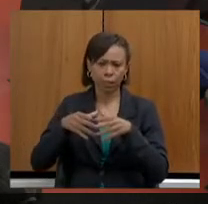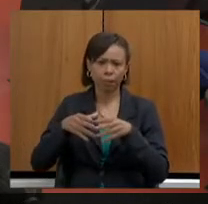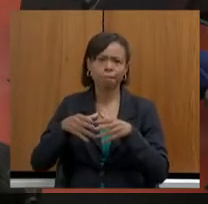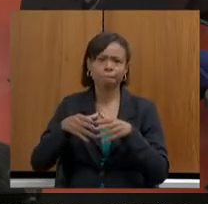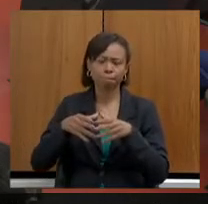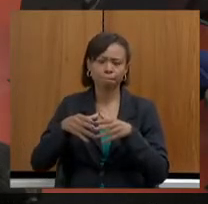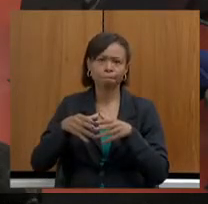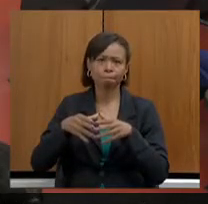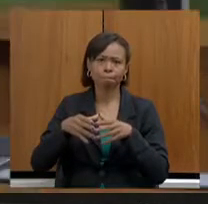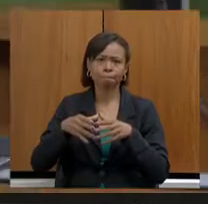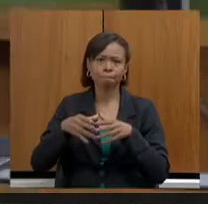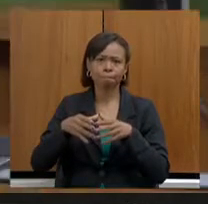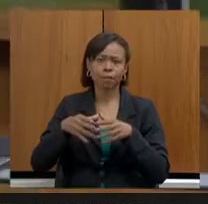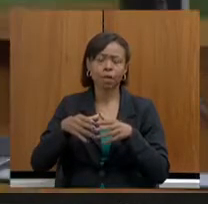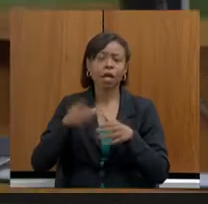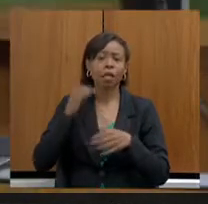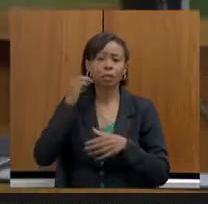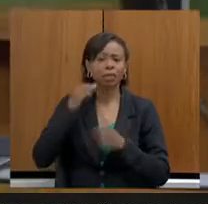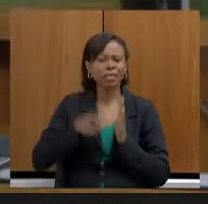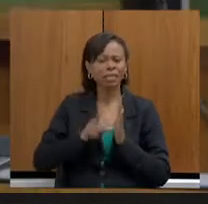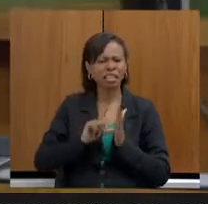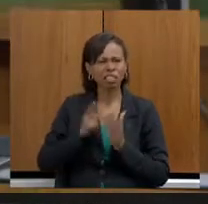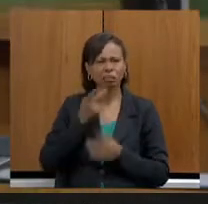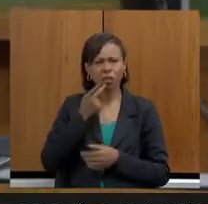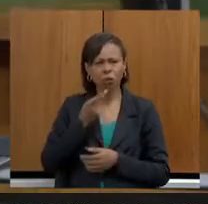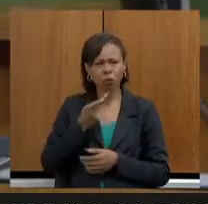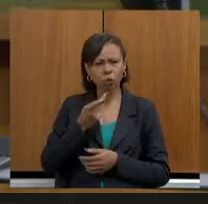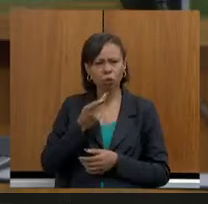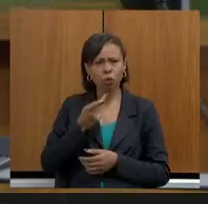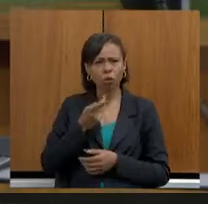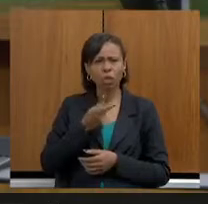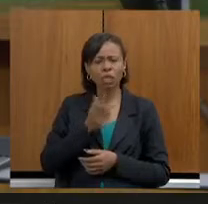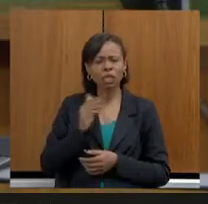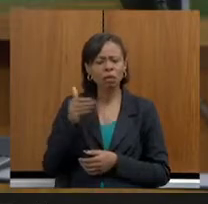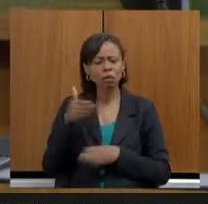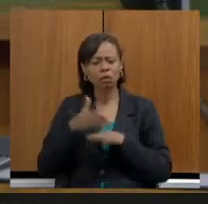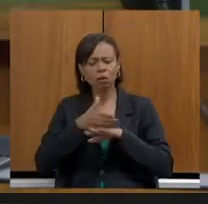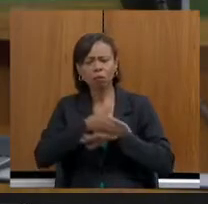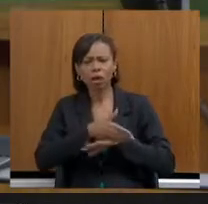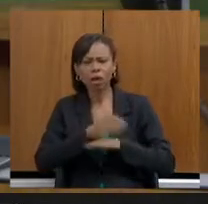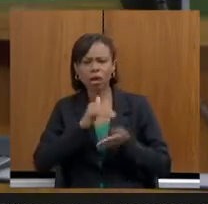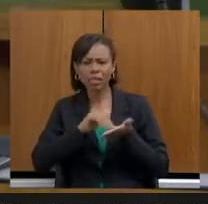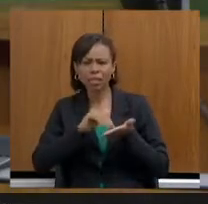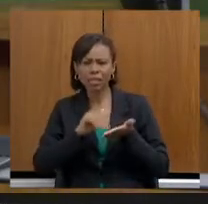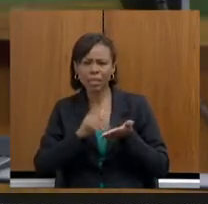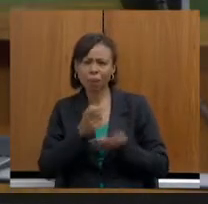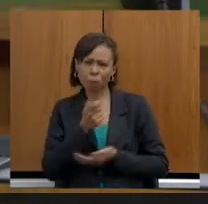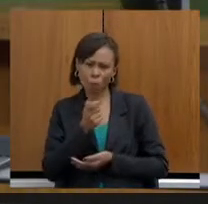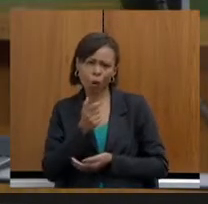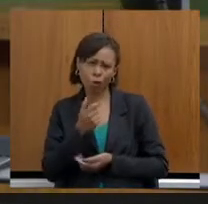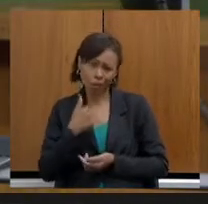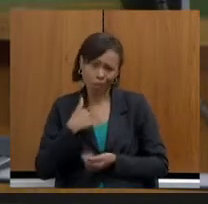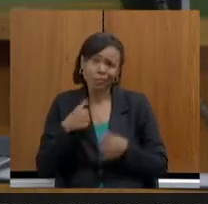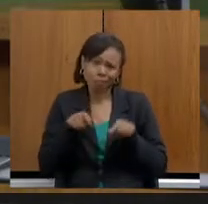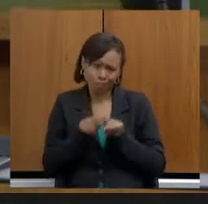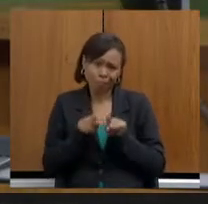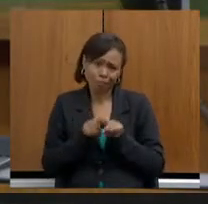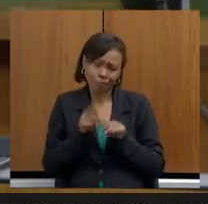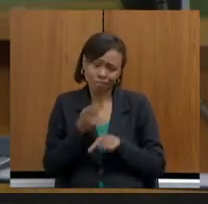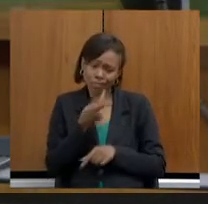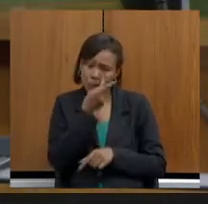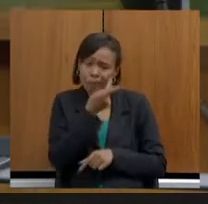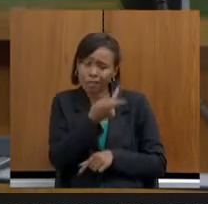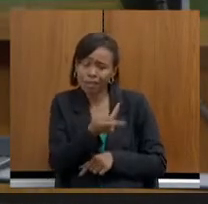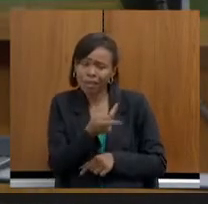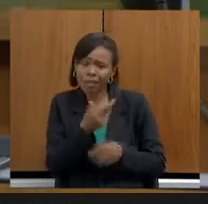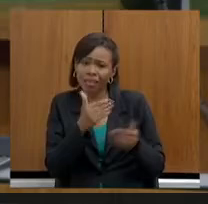algum Deputado que me antecedeu falou que tá indo muito pouco a secretaria da mesma forma eu também digo a mesma coisa